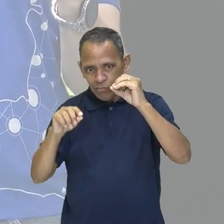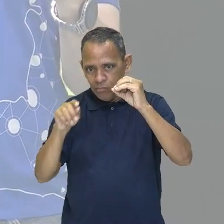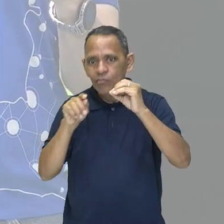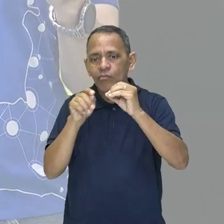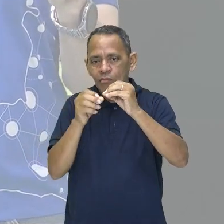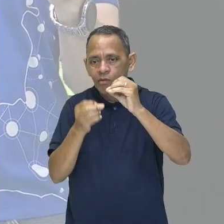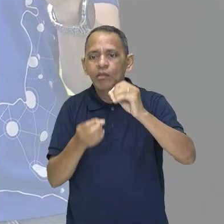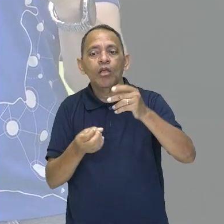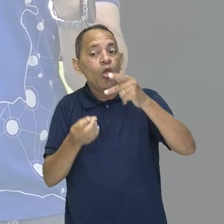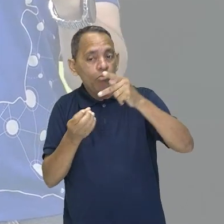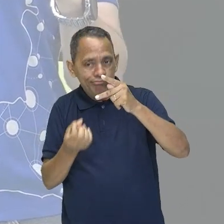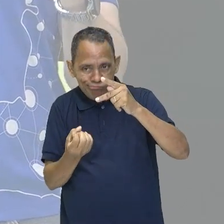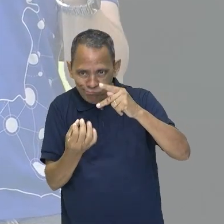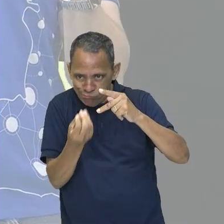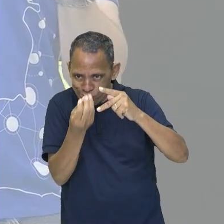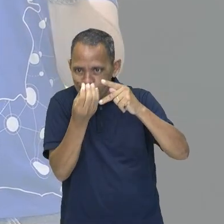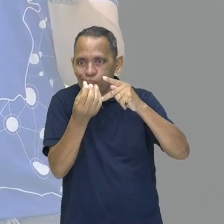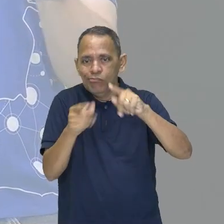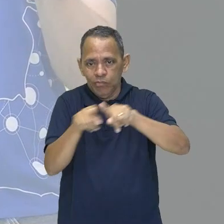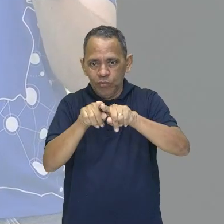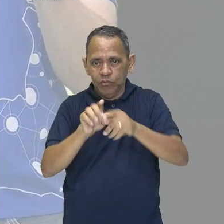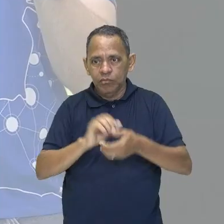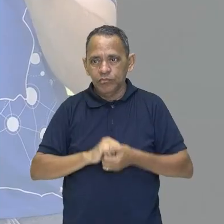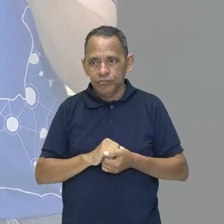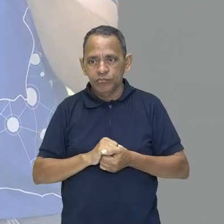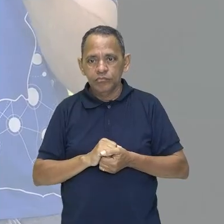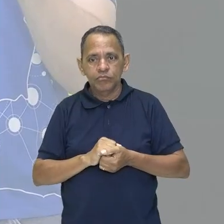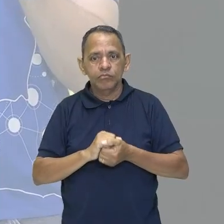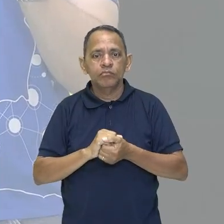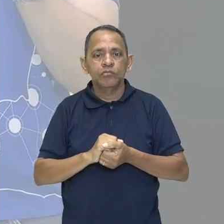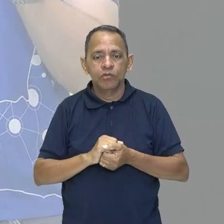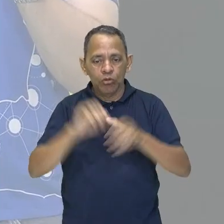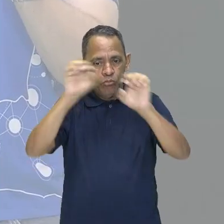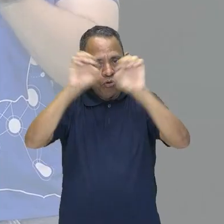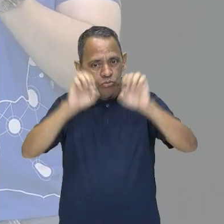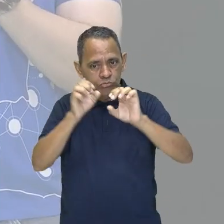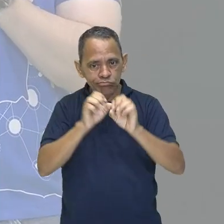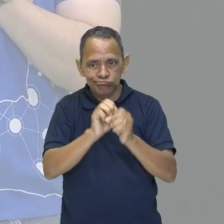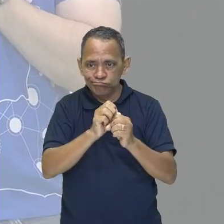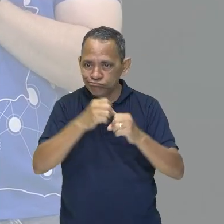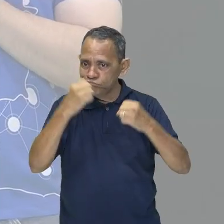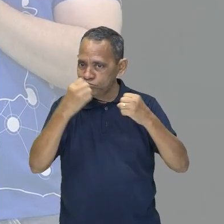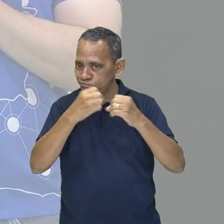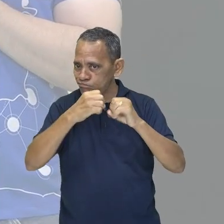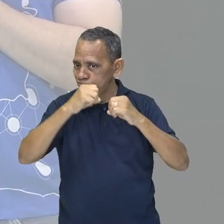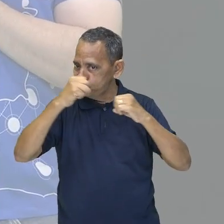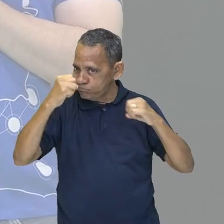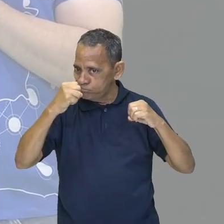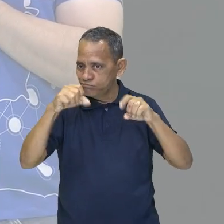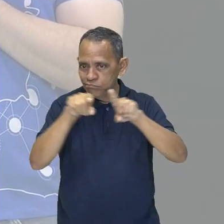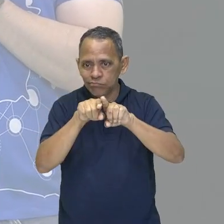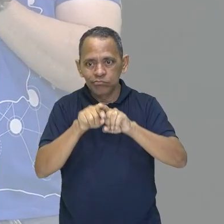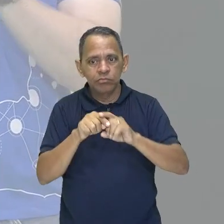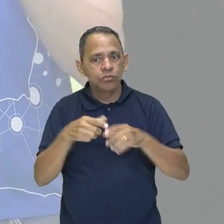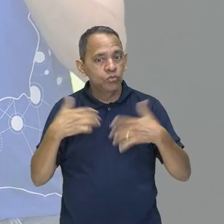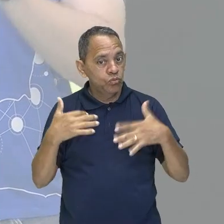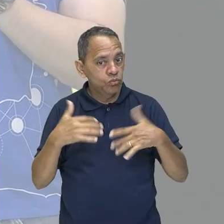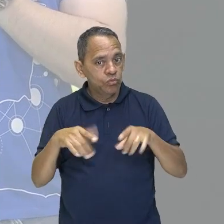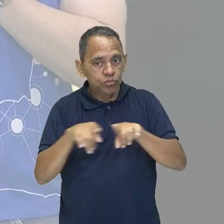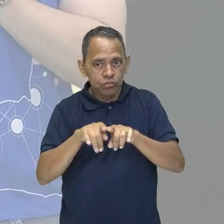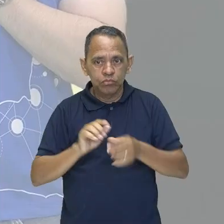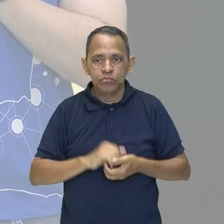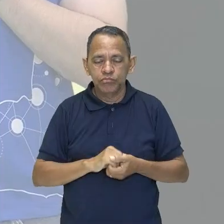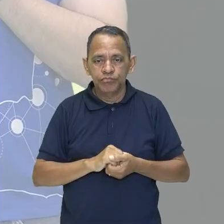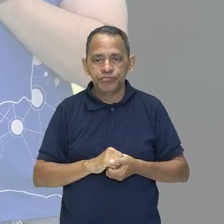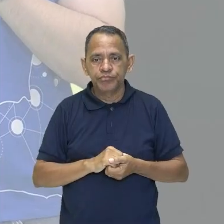bem grande aí, né? São várias unidades proteicas unidas entre elas, tá? Mas